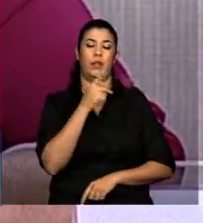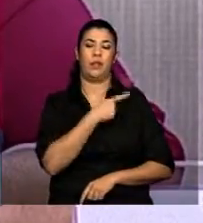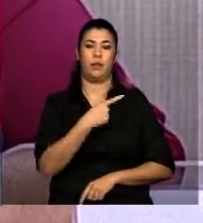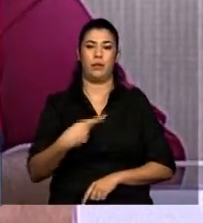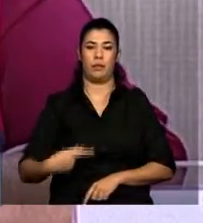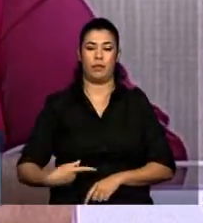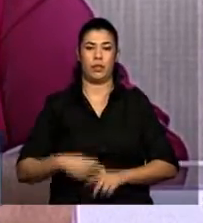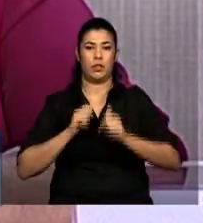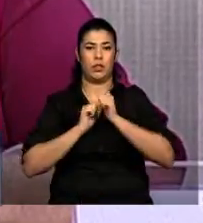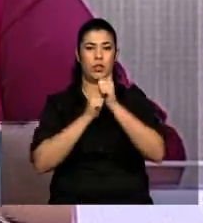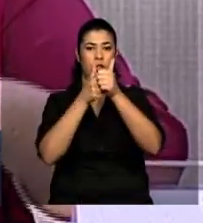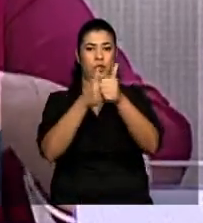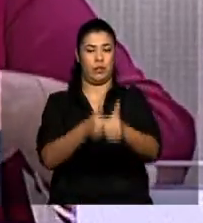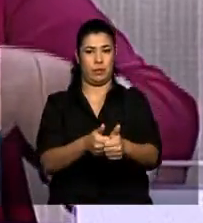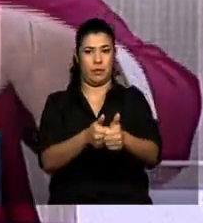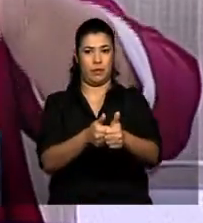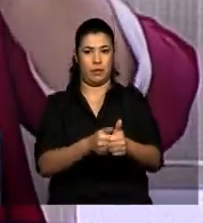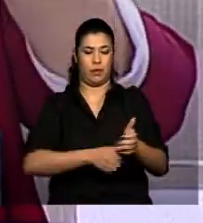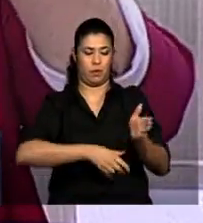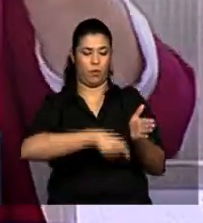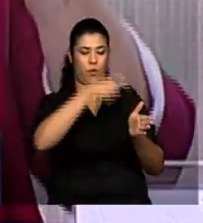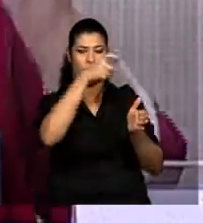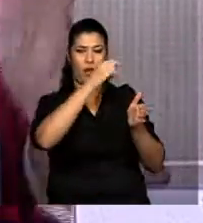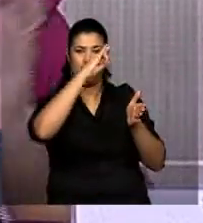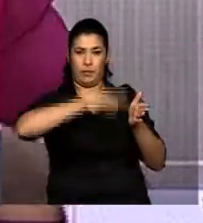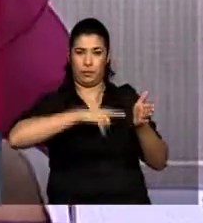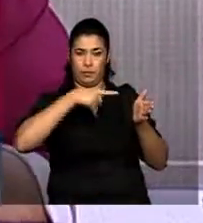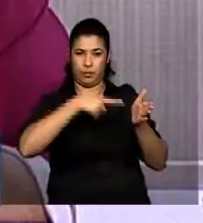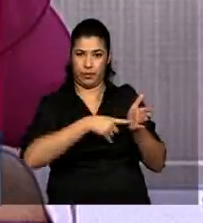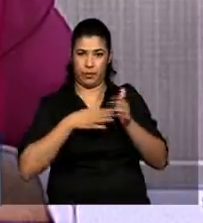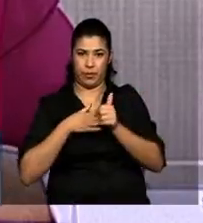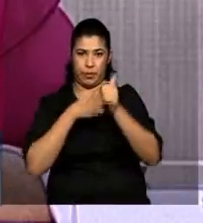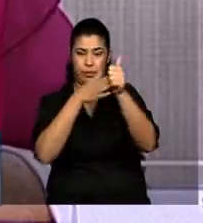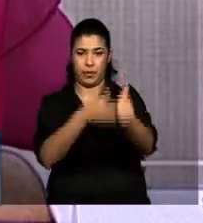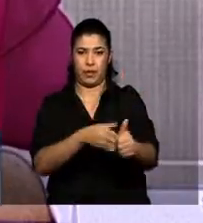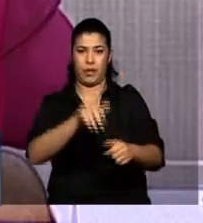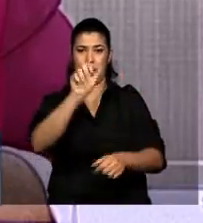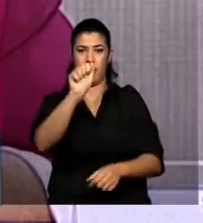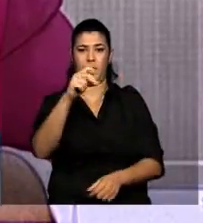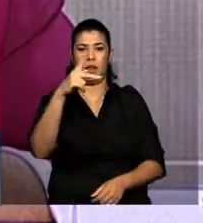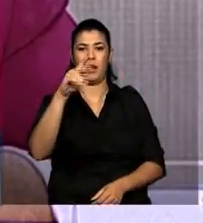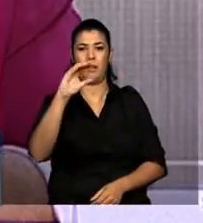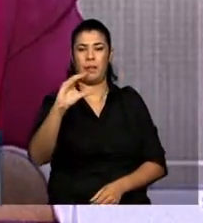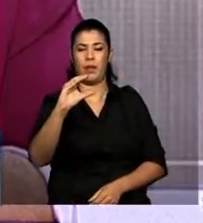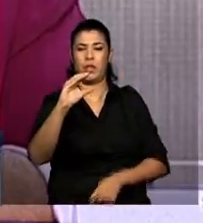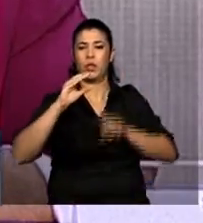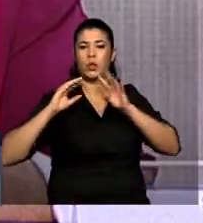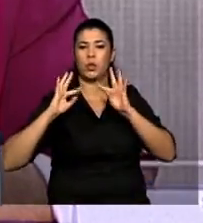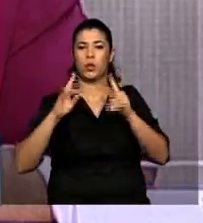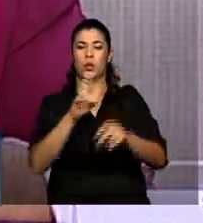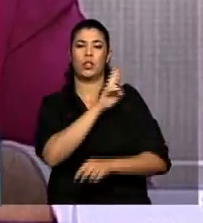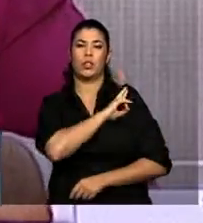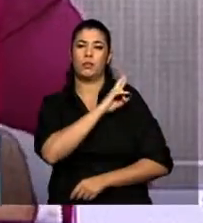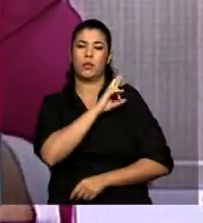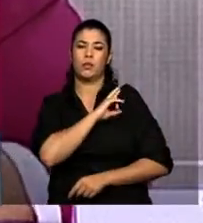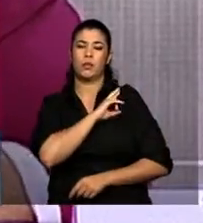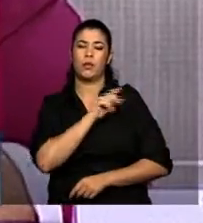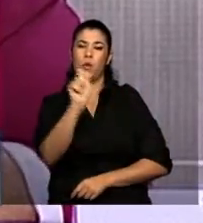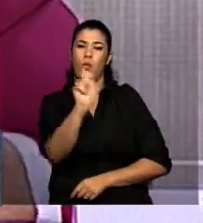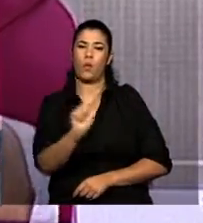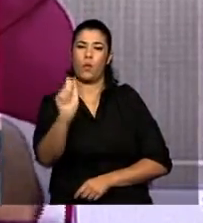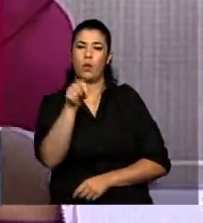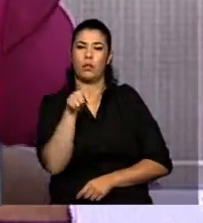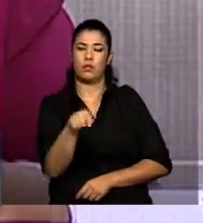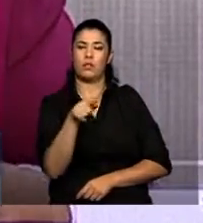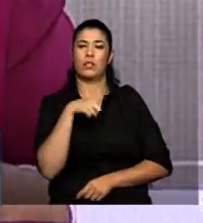encaminhar a PEC para a corresponsabilidade de todos os entes federados na questão